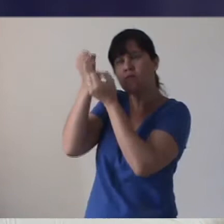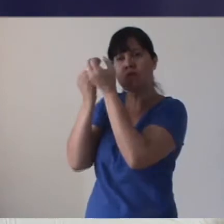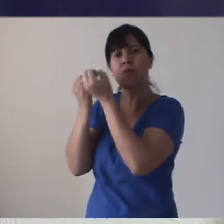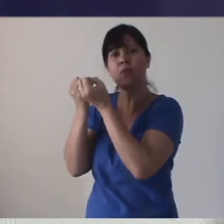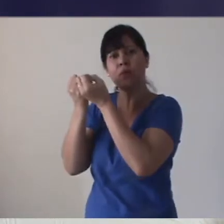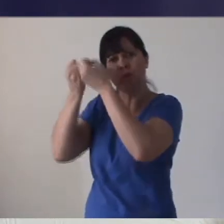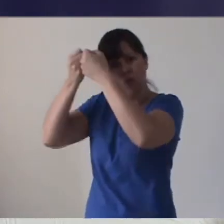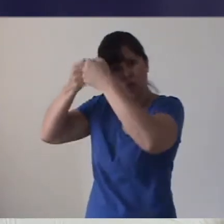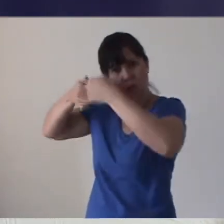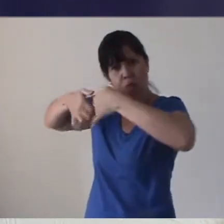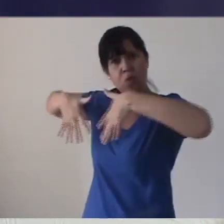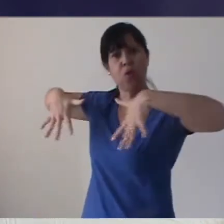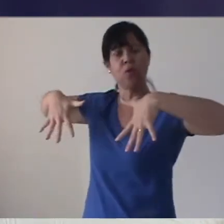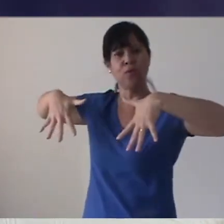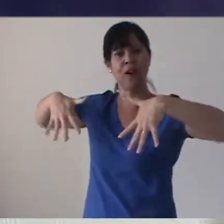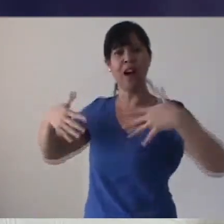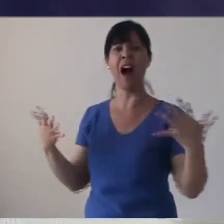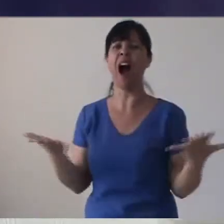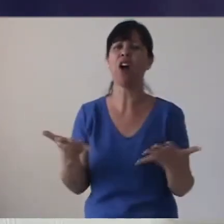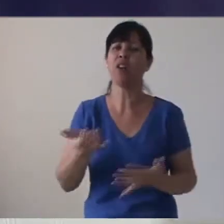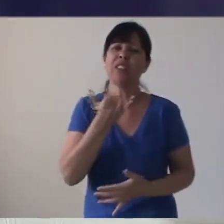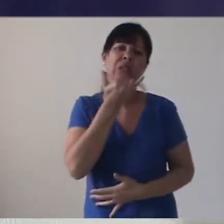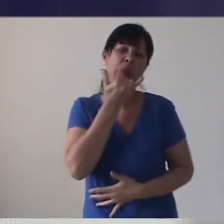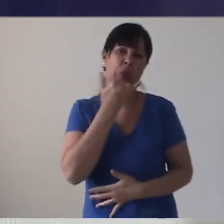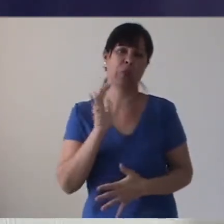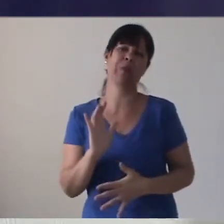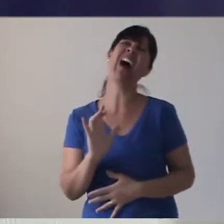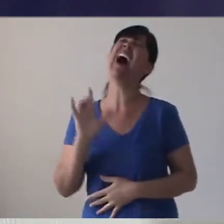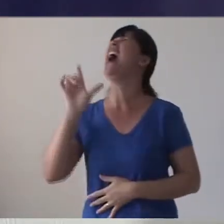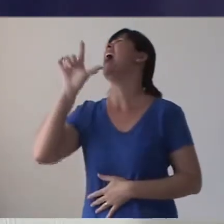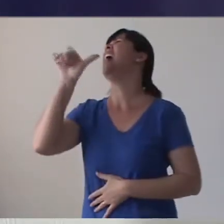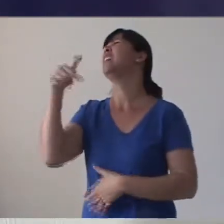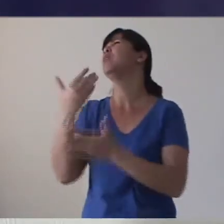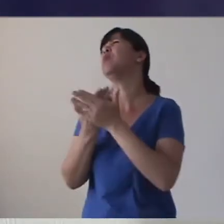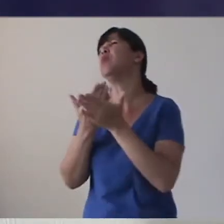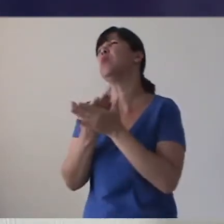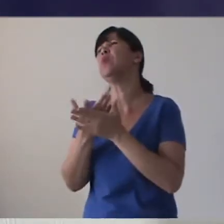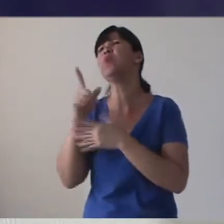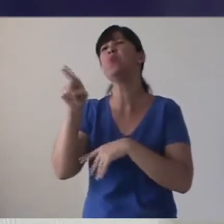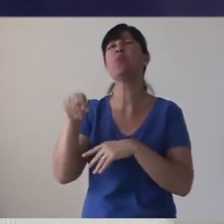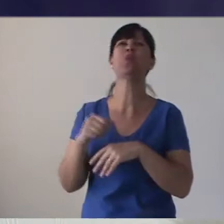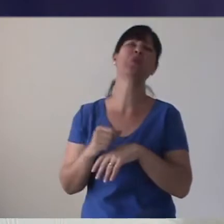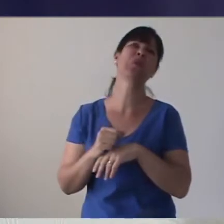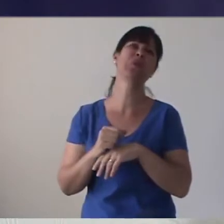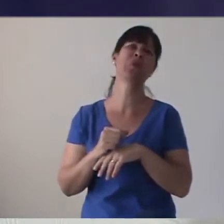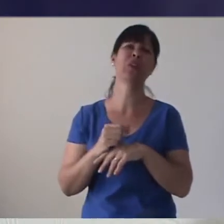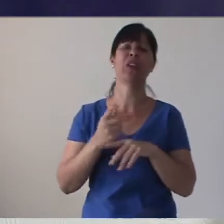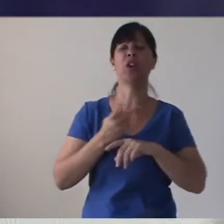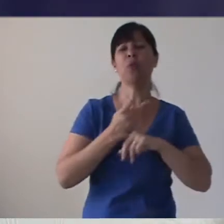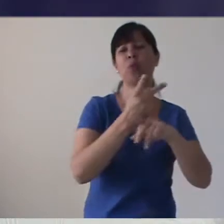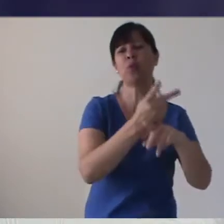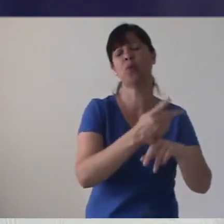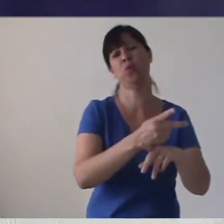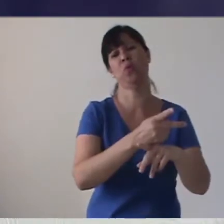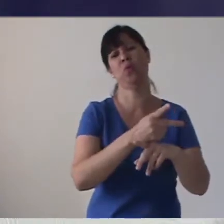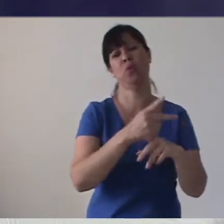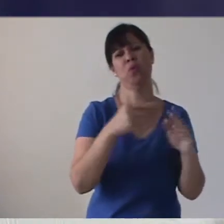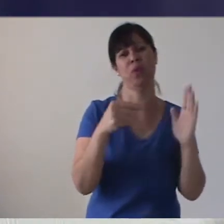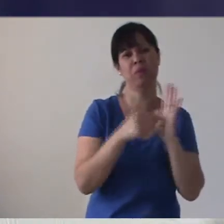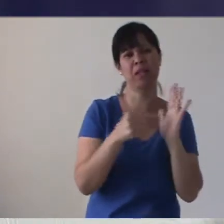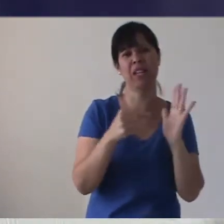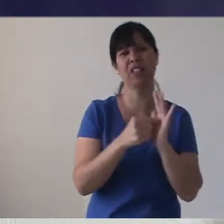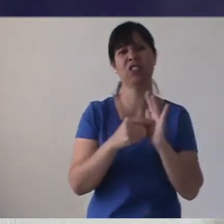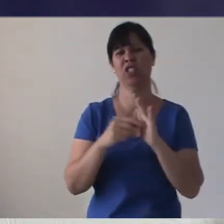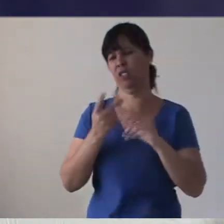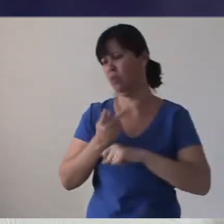fazer. Tá? Antigamente falava, ah, depois eu vejo, ah, depois eu vejo esse aplicativo. Não tem mais